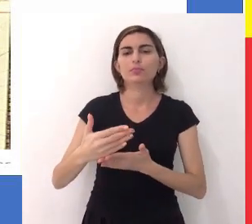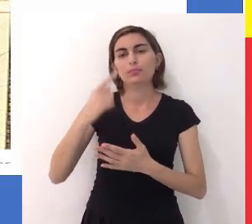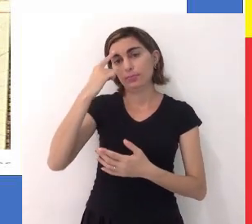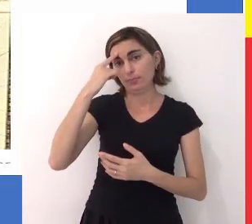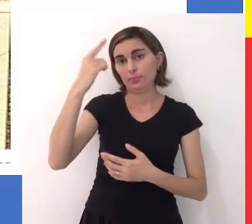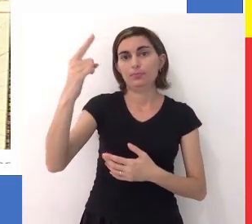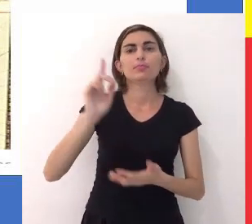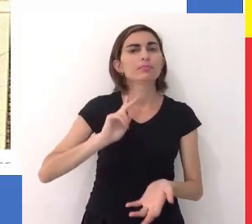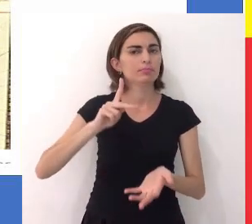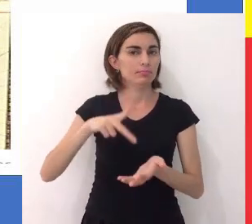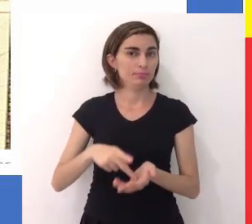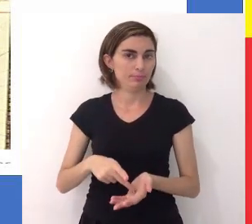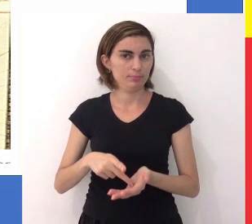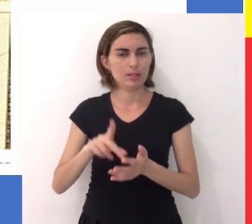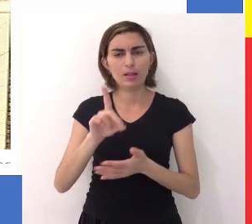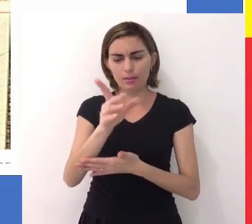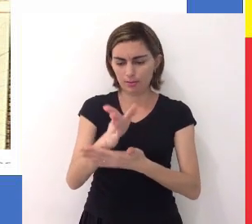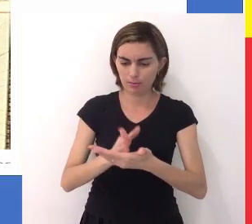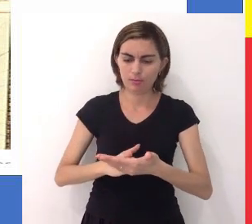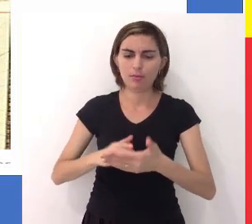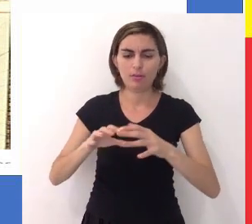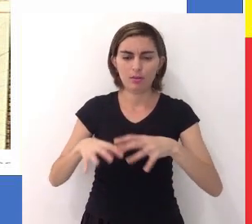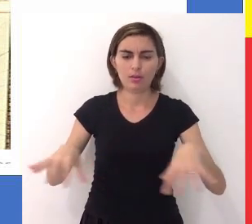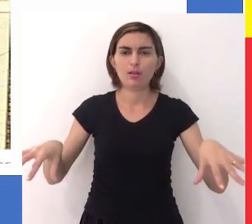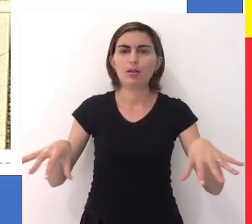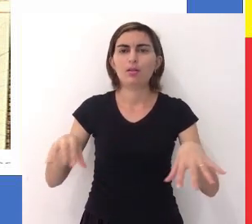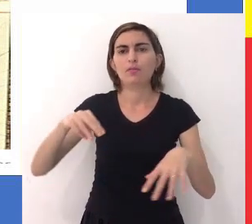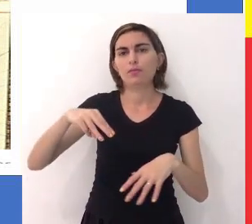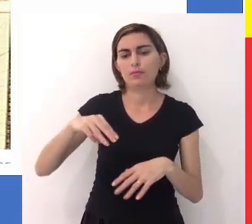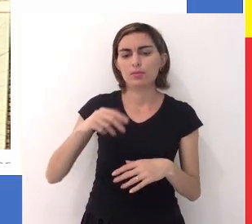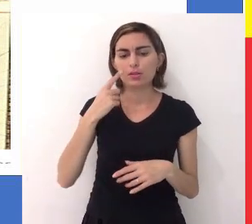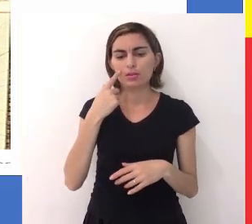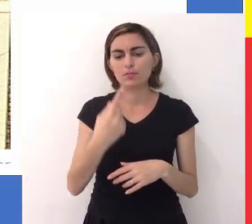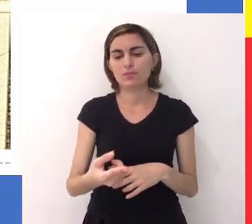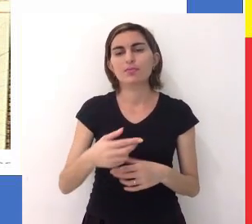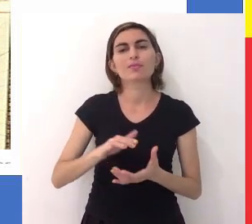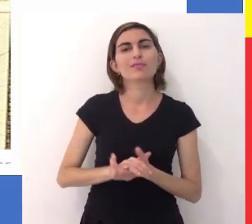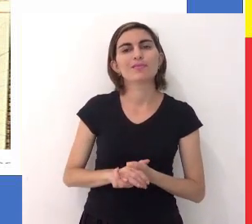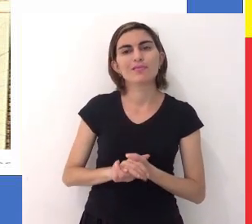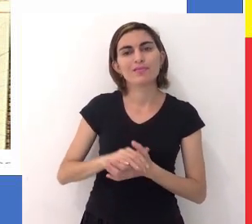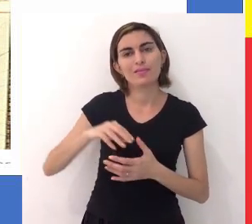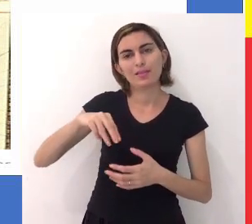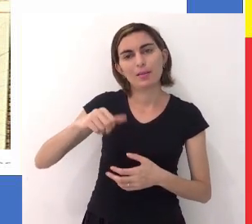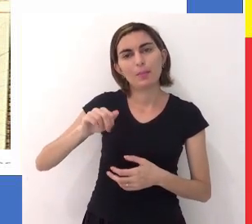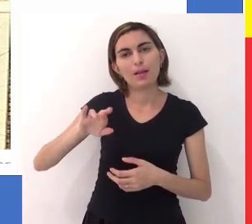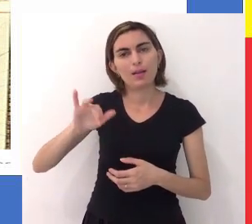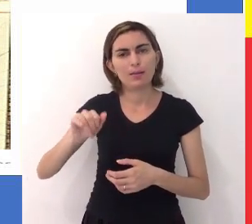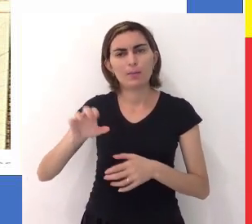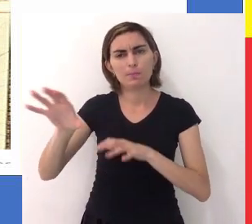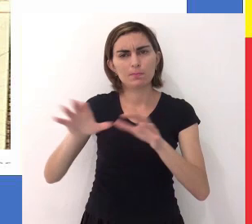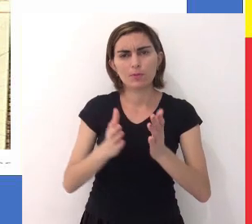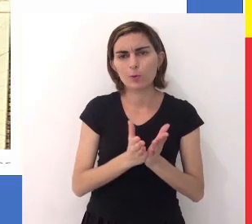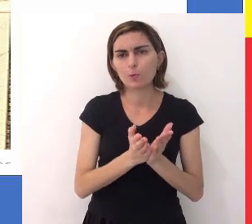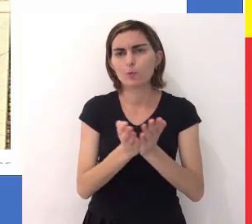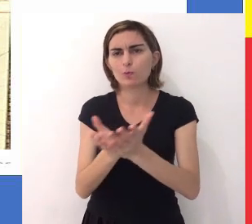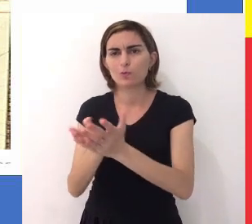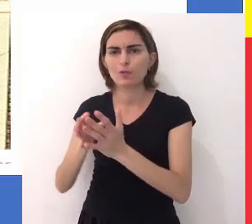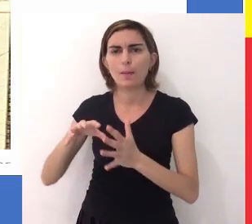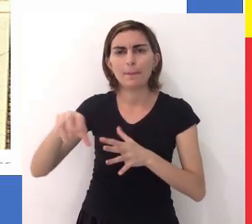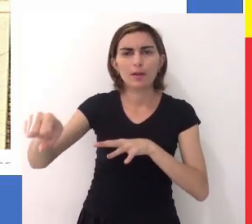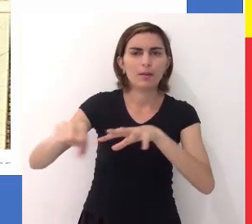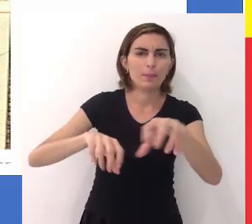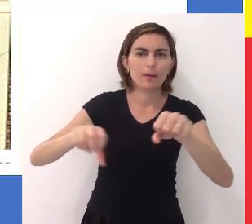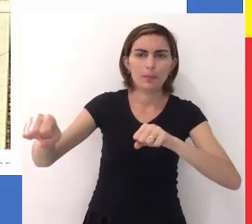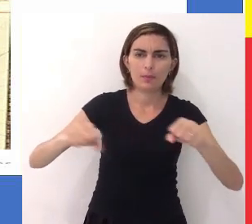a ideia mesmo de divisão, tá? Das Seis Marias, né, que a gente vê aí na divisão das capitanias hereditárias, que a gente estudou na aula 5 e